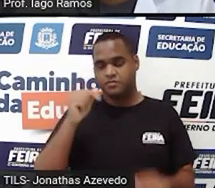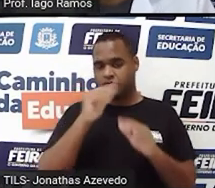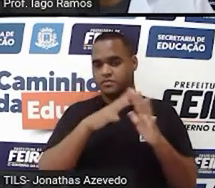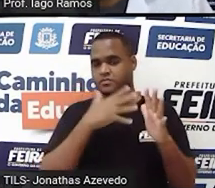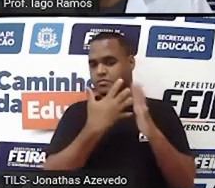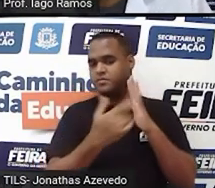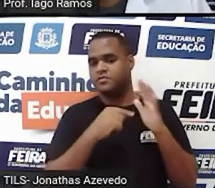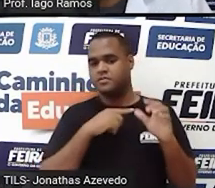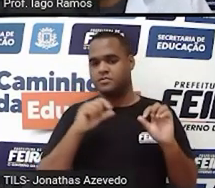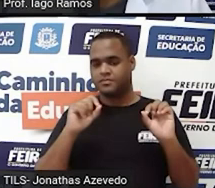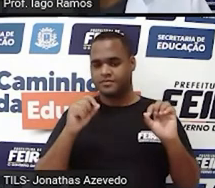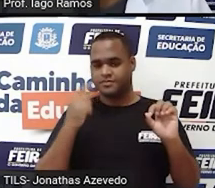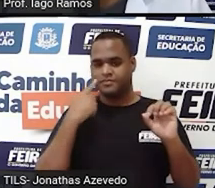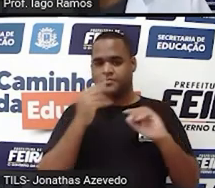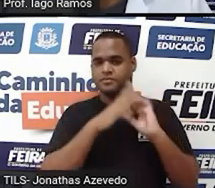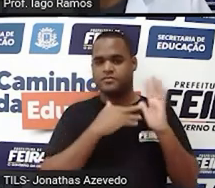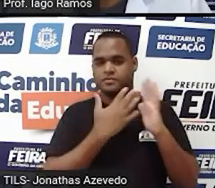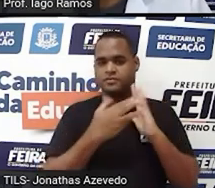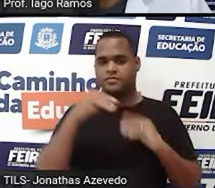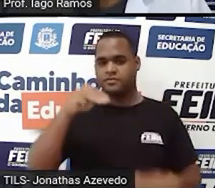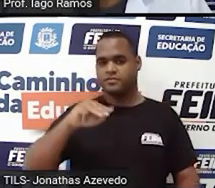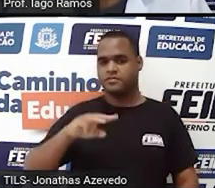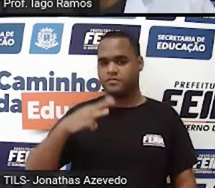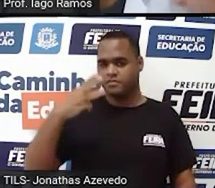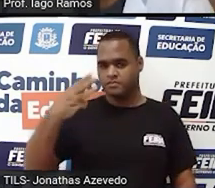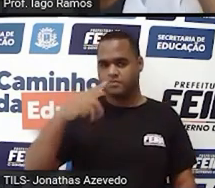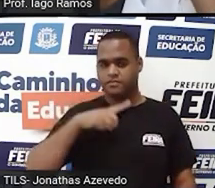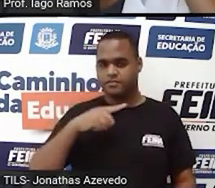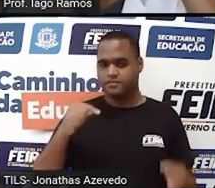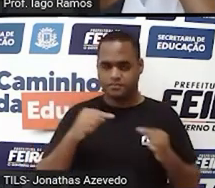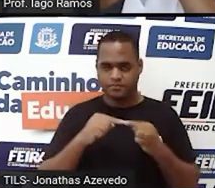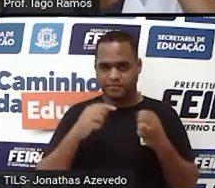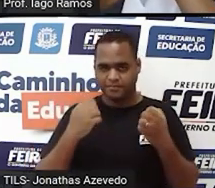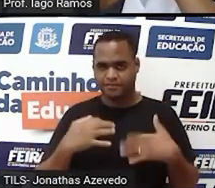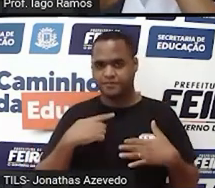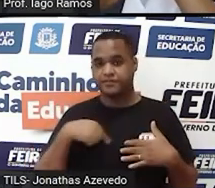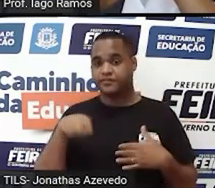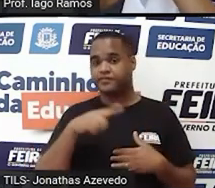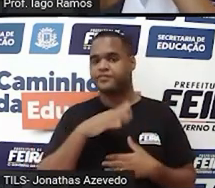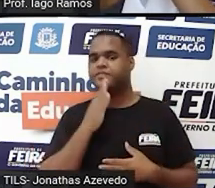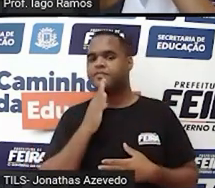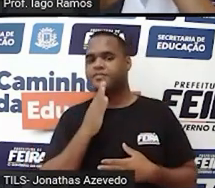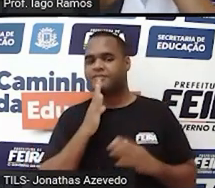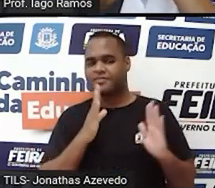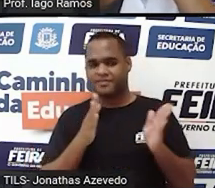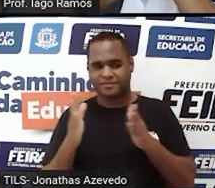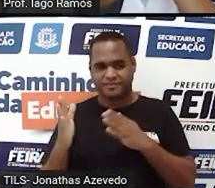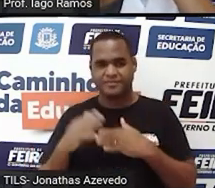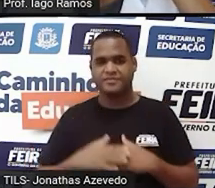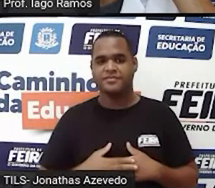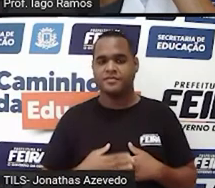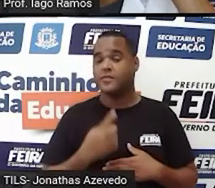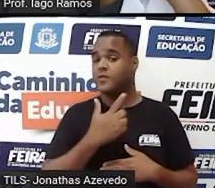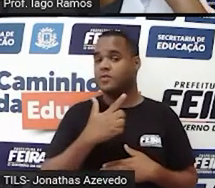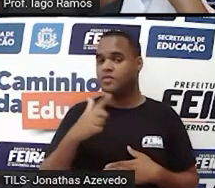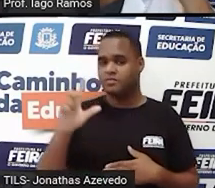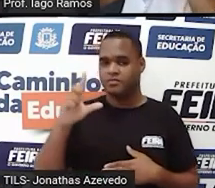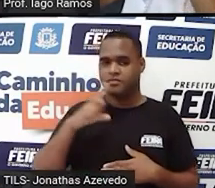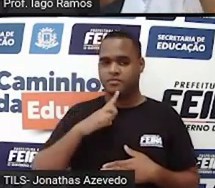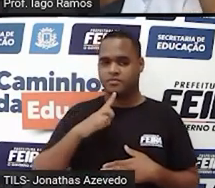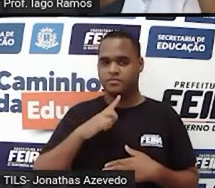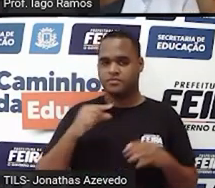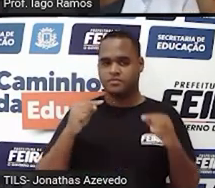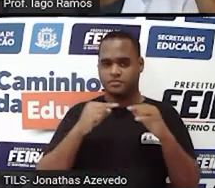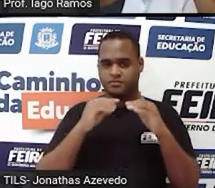tabela a gente tem um metro cúbico que a referência é o padrão e acima dele